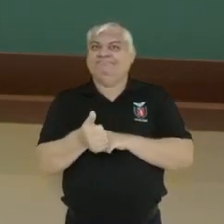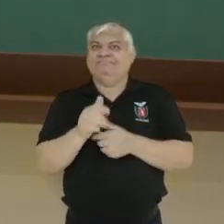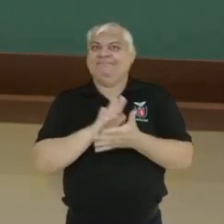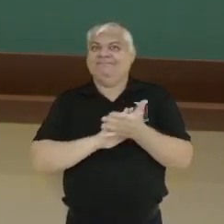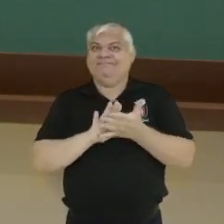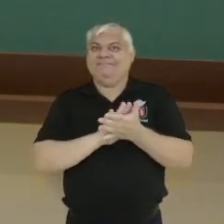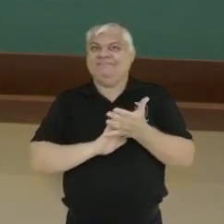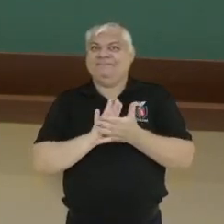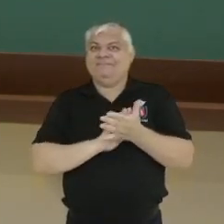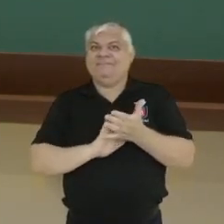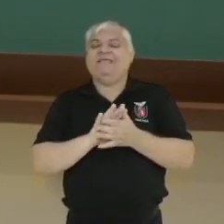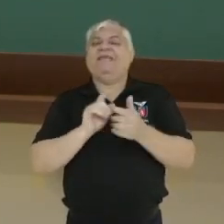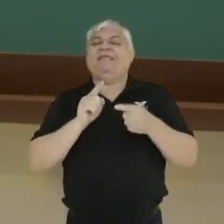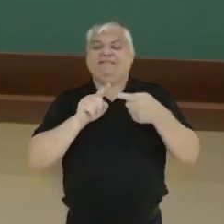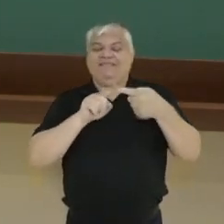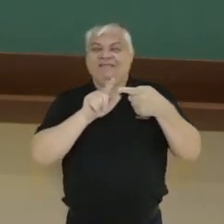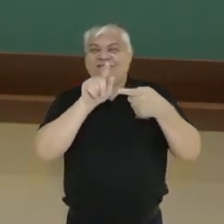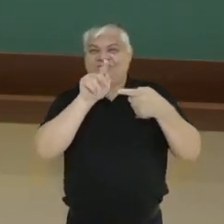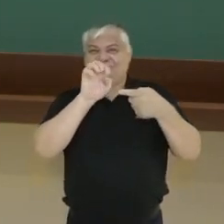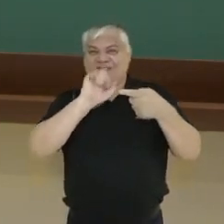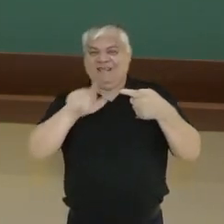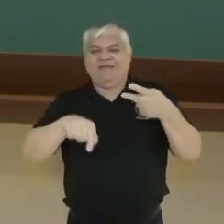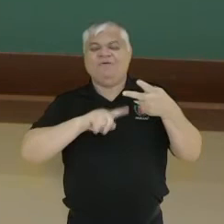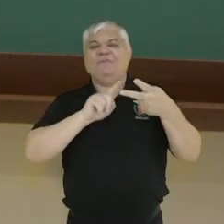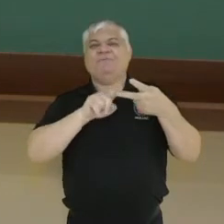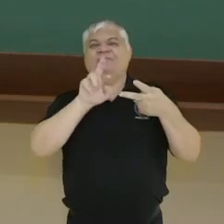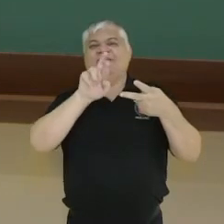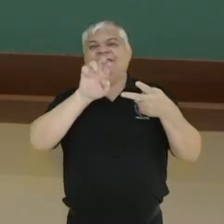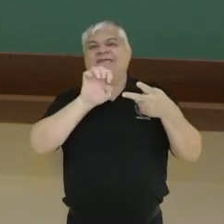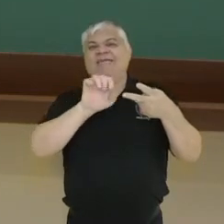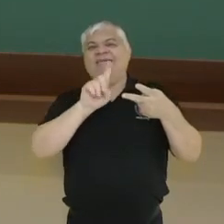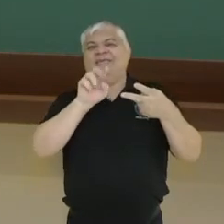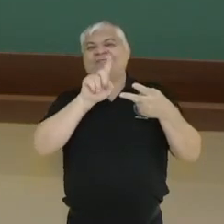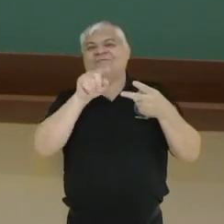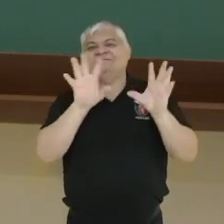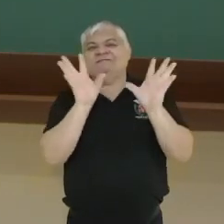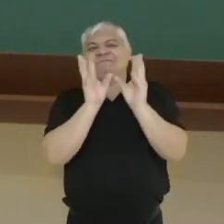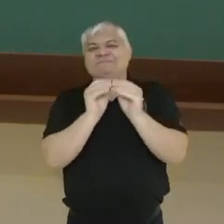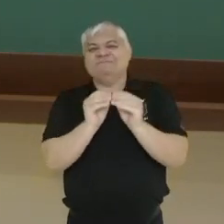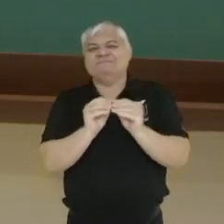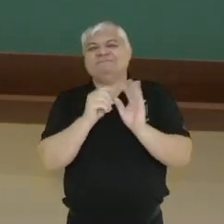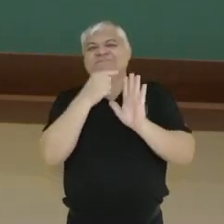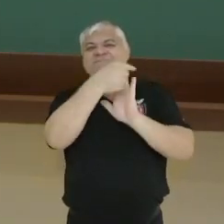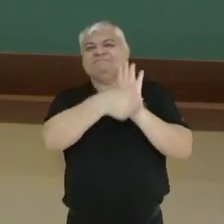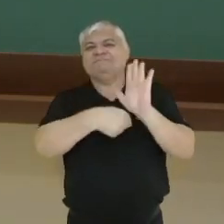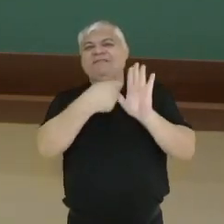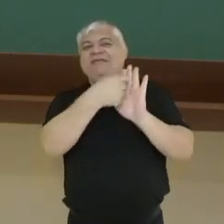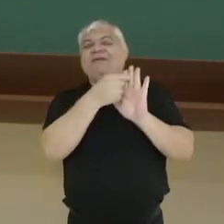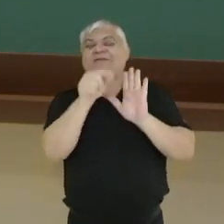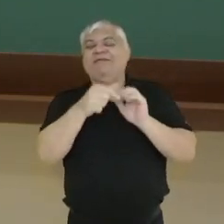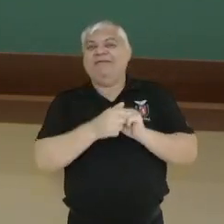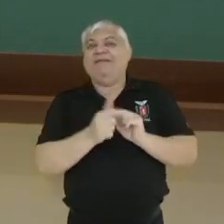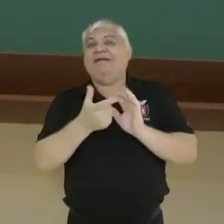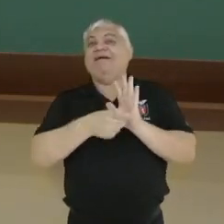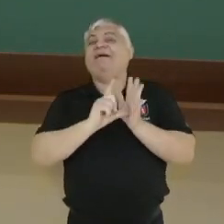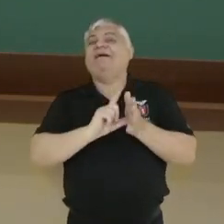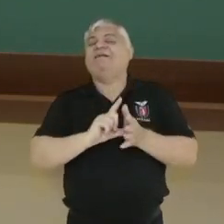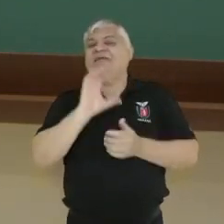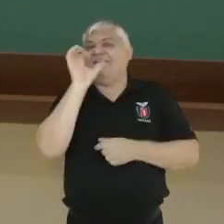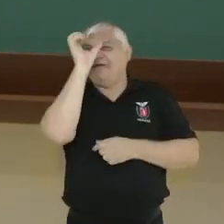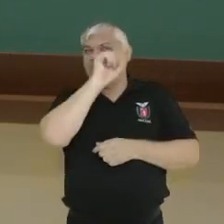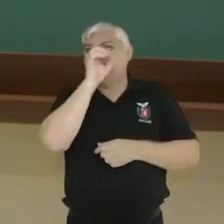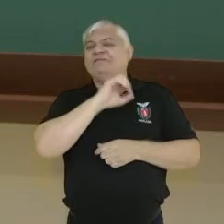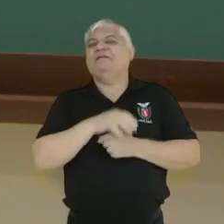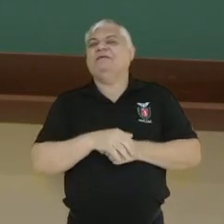Nós temos a equação geral, temos a equação reduzida da circunferência. Aí, lembrando lá anteriormente, a gente viu distância